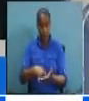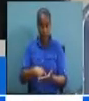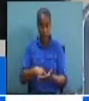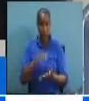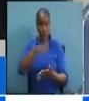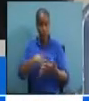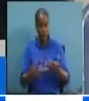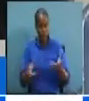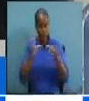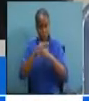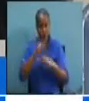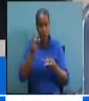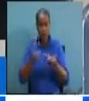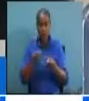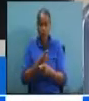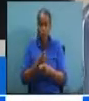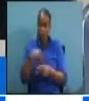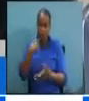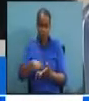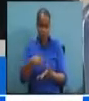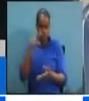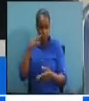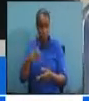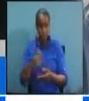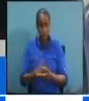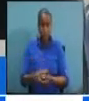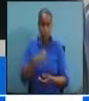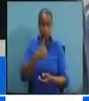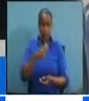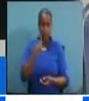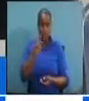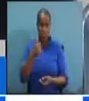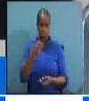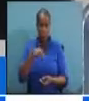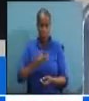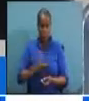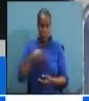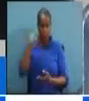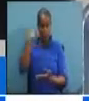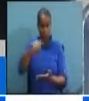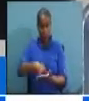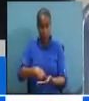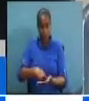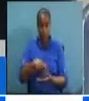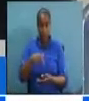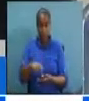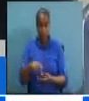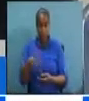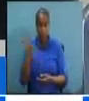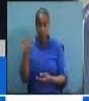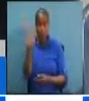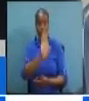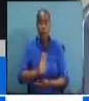a falar de quê? Estamos a falar de Green Bond, Blue Bond, né? Portanto, financiamentos que, de alguma